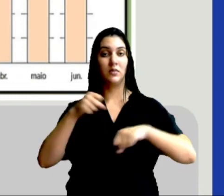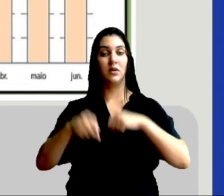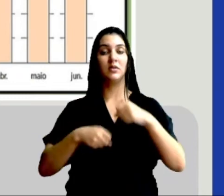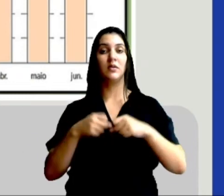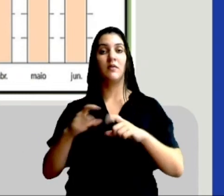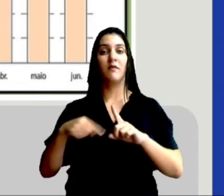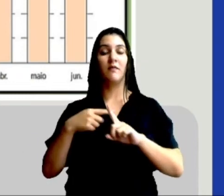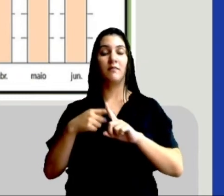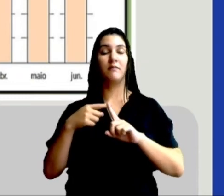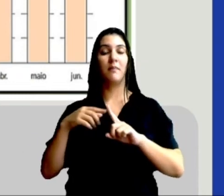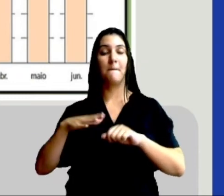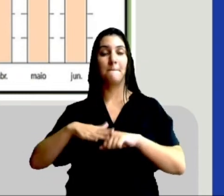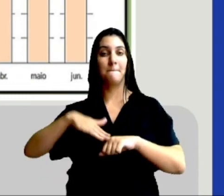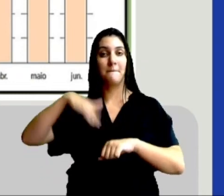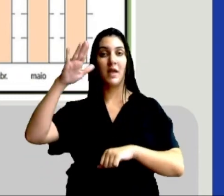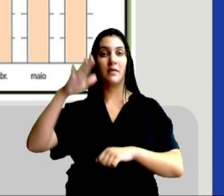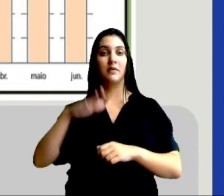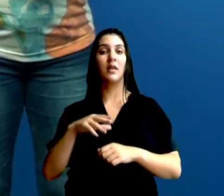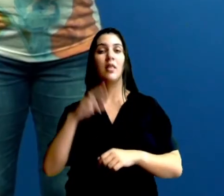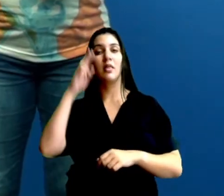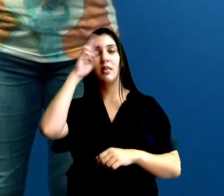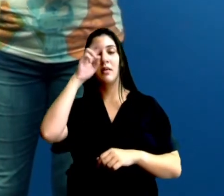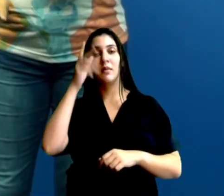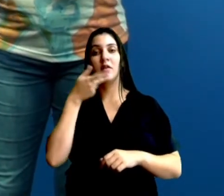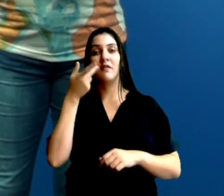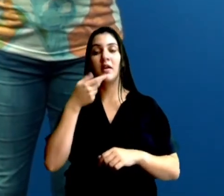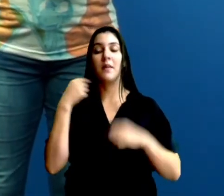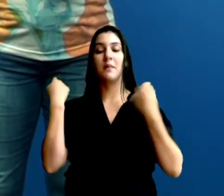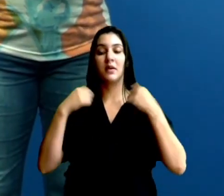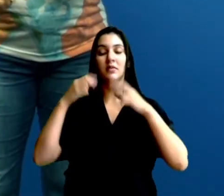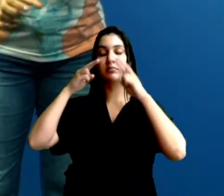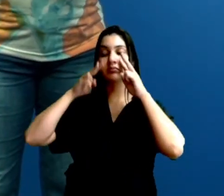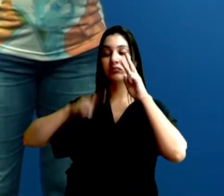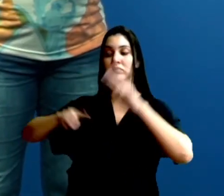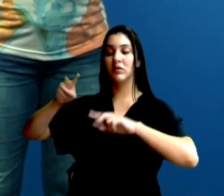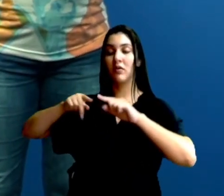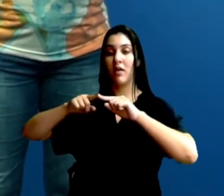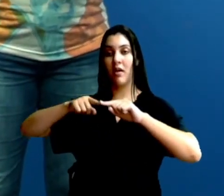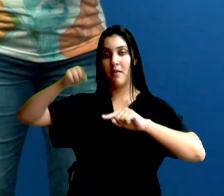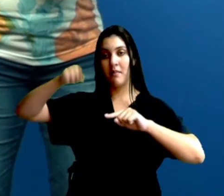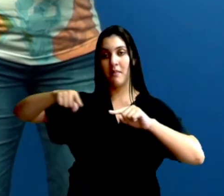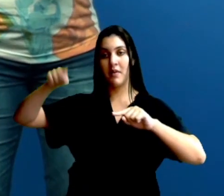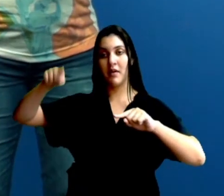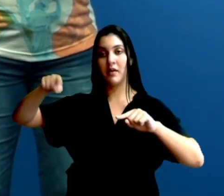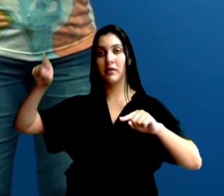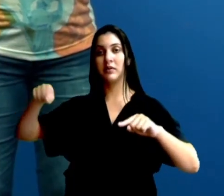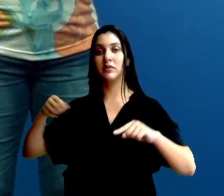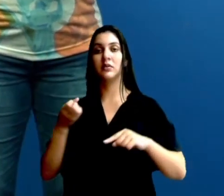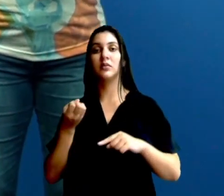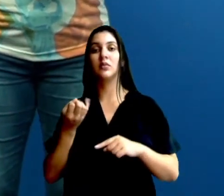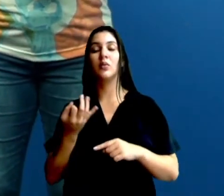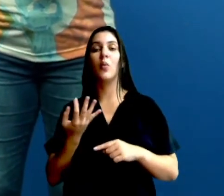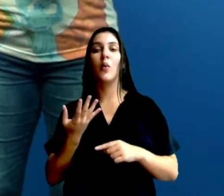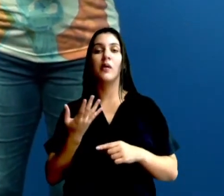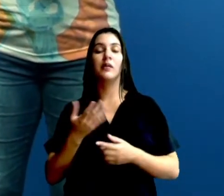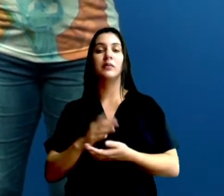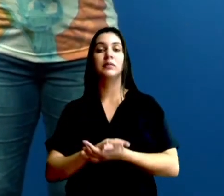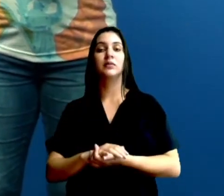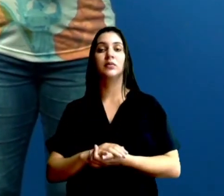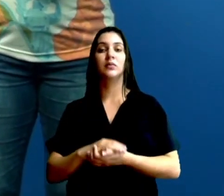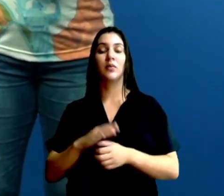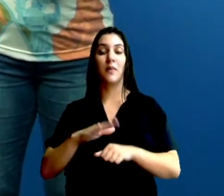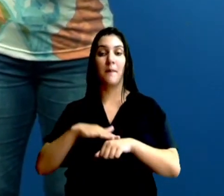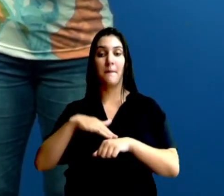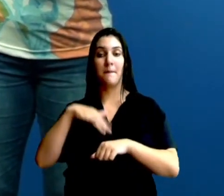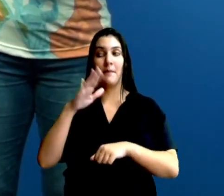foi maior? Que lembra que eu falei que a gente tem que observar as barrinhas? Quanto